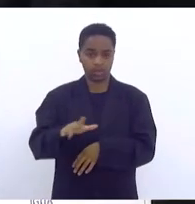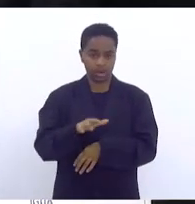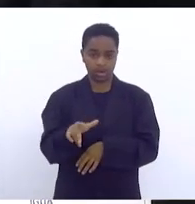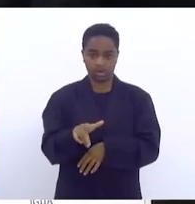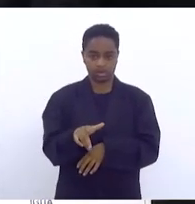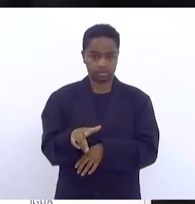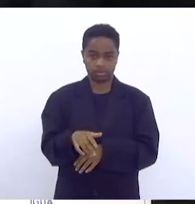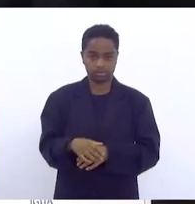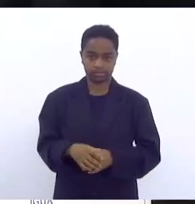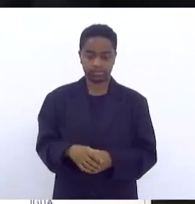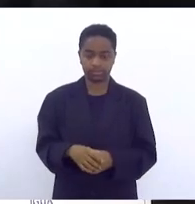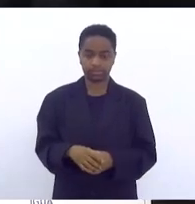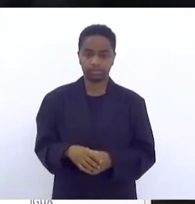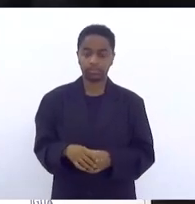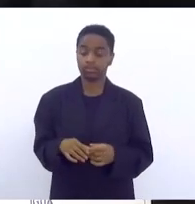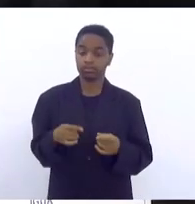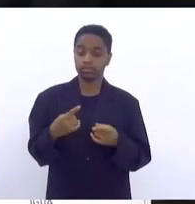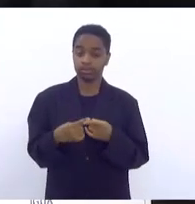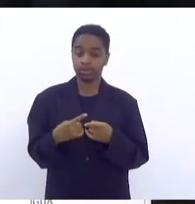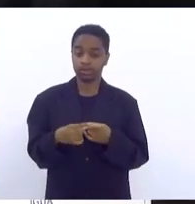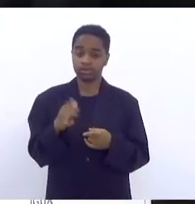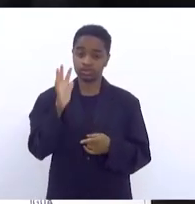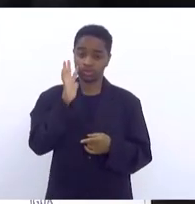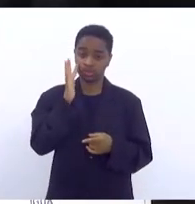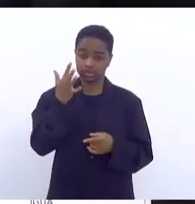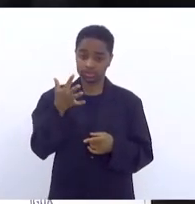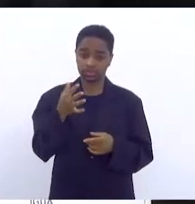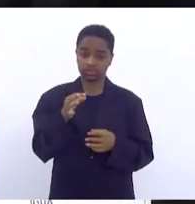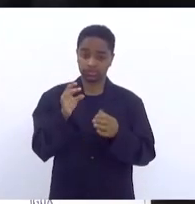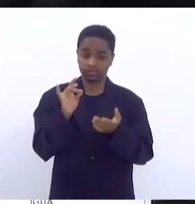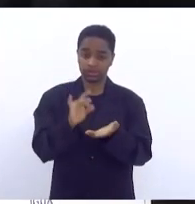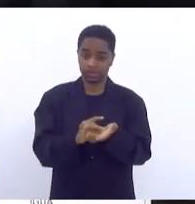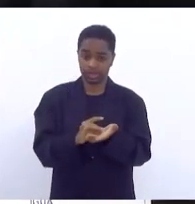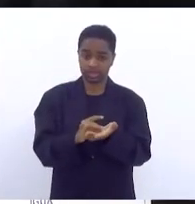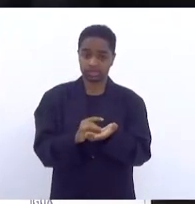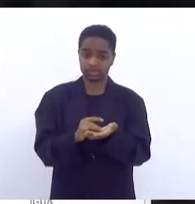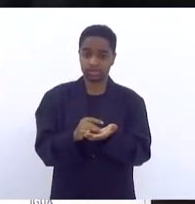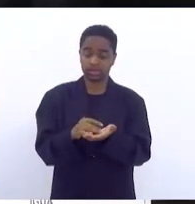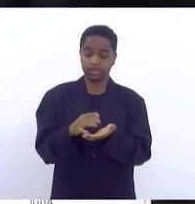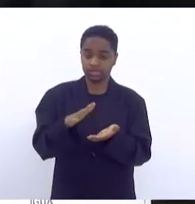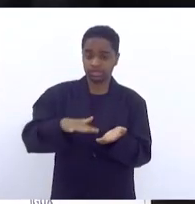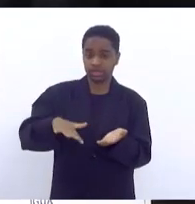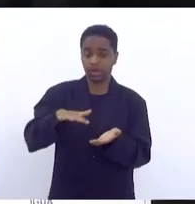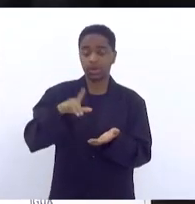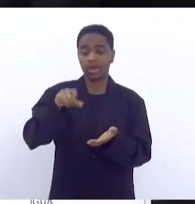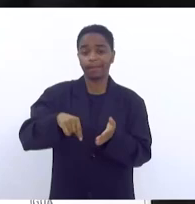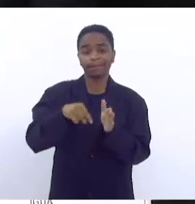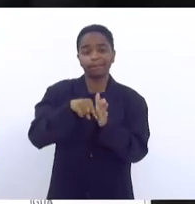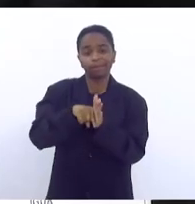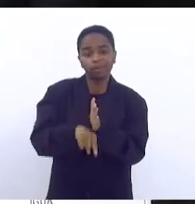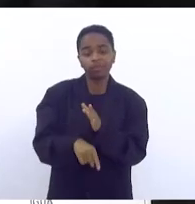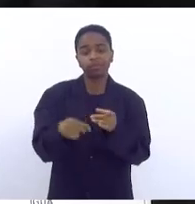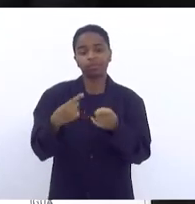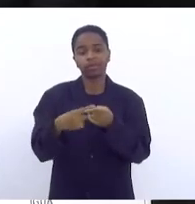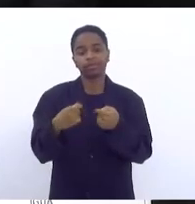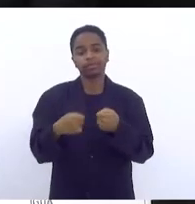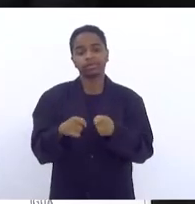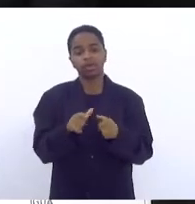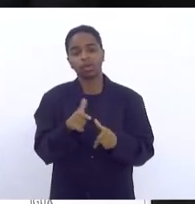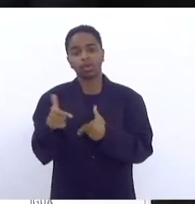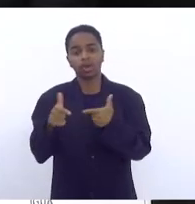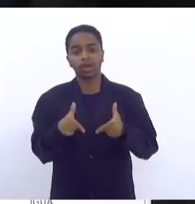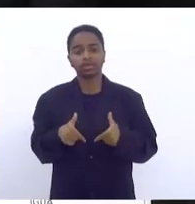complexo lagunar a solução complexa e definitiva além de ser mais Ampla porque depende também de outras intervenções de